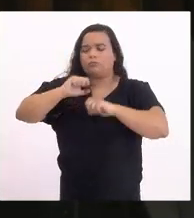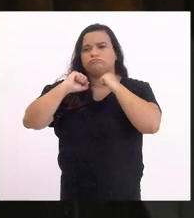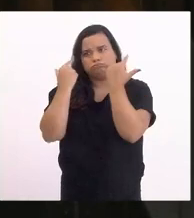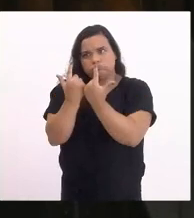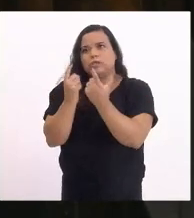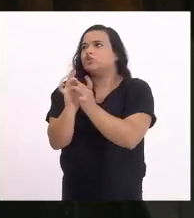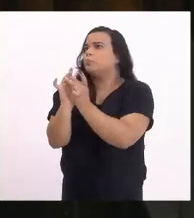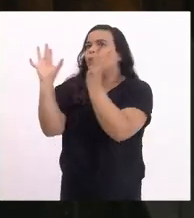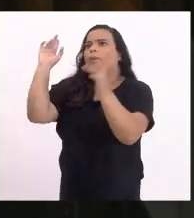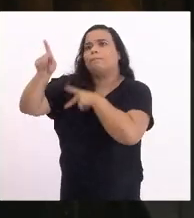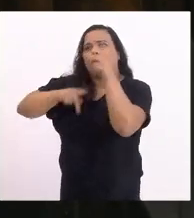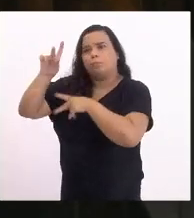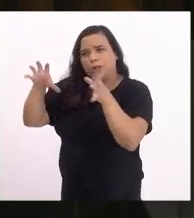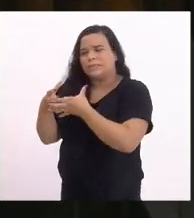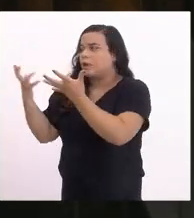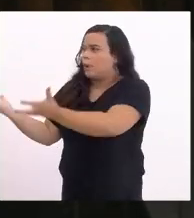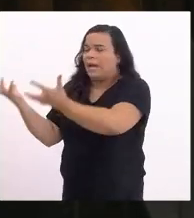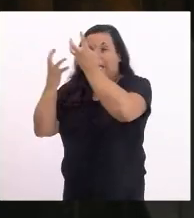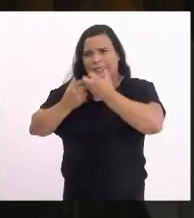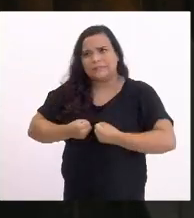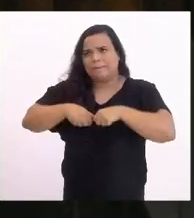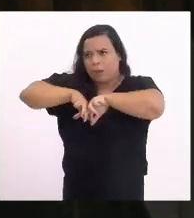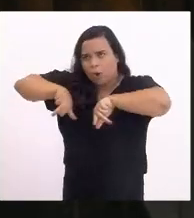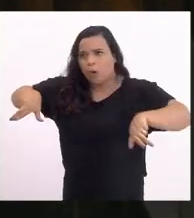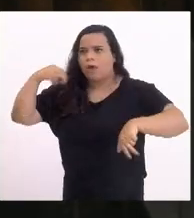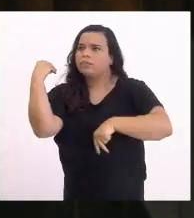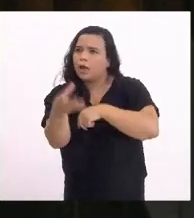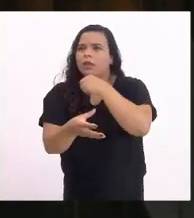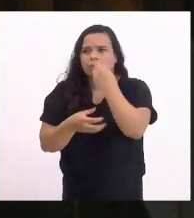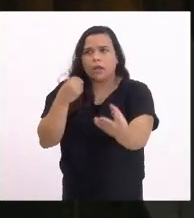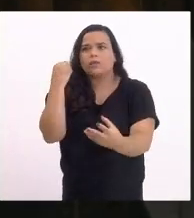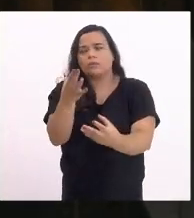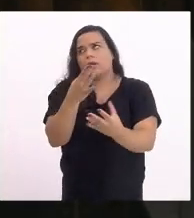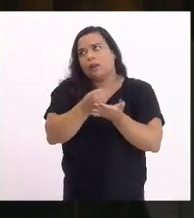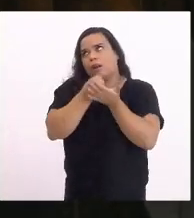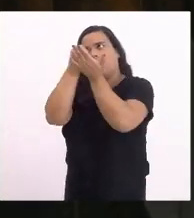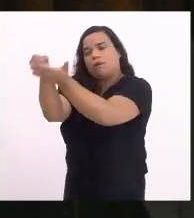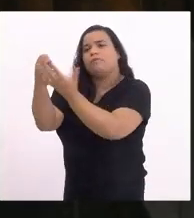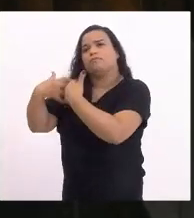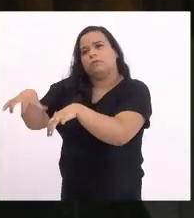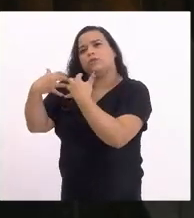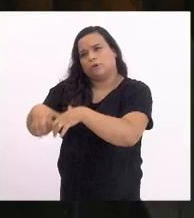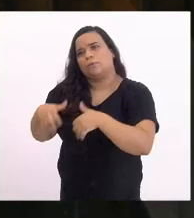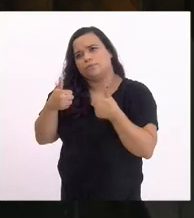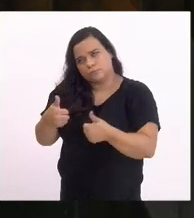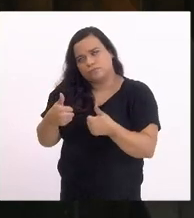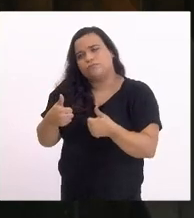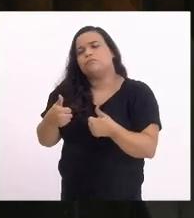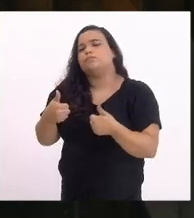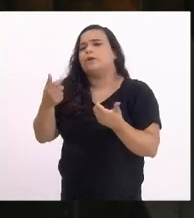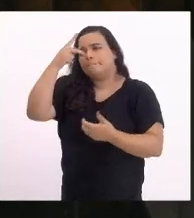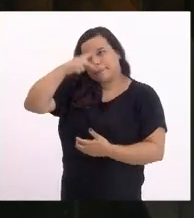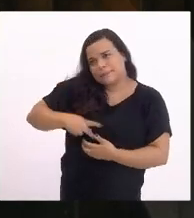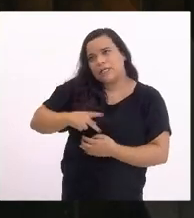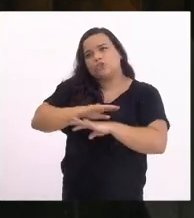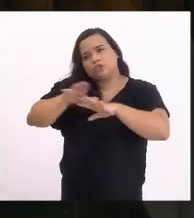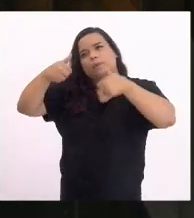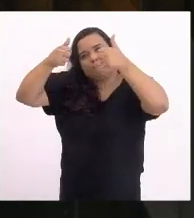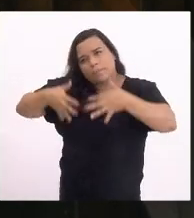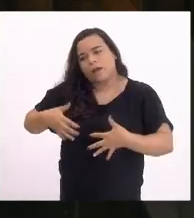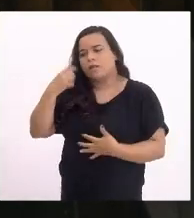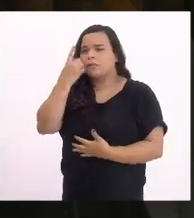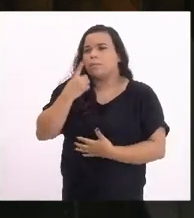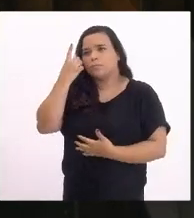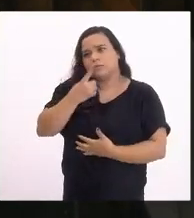poder receber doações e destinar à população de Petrópolis. Fica aqui então, presidente, a fala desse nobre